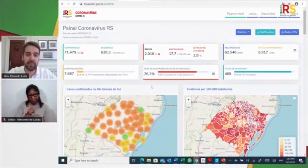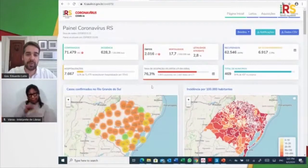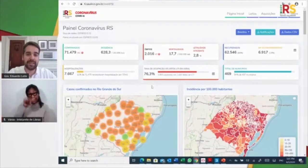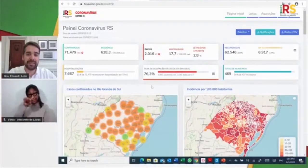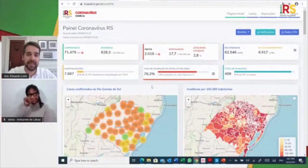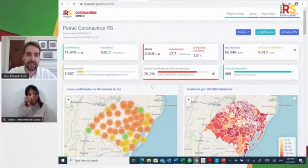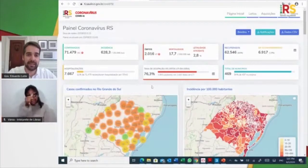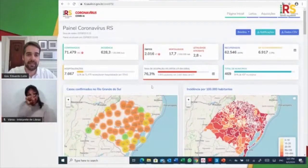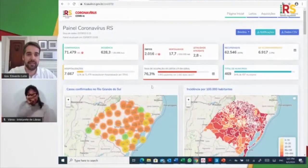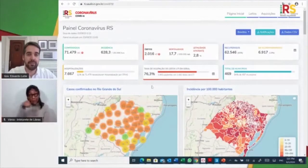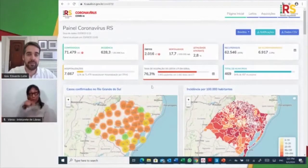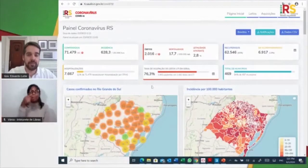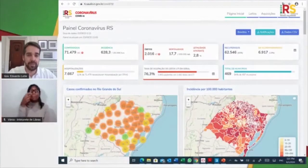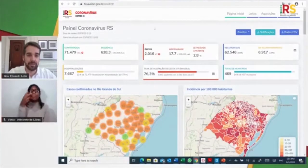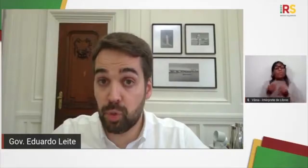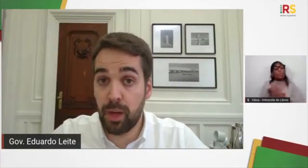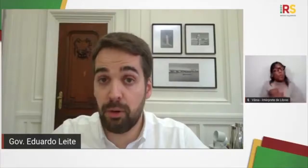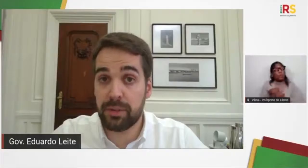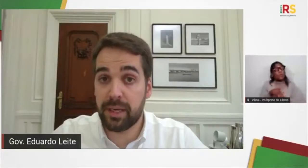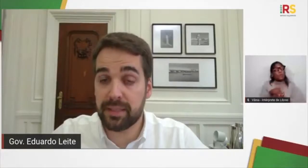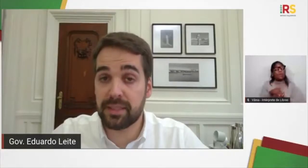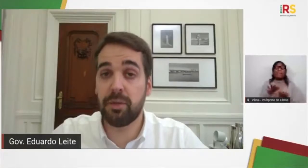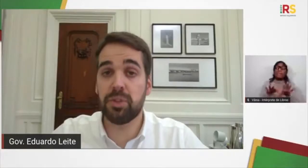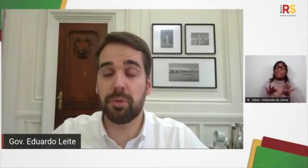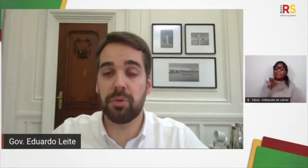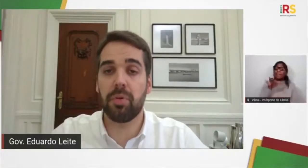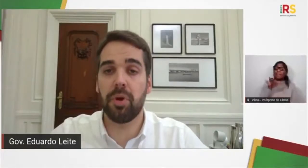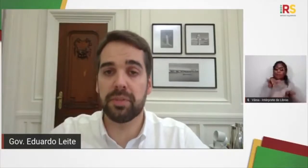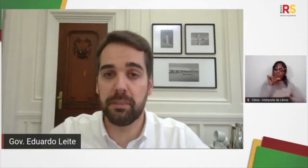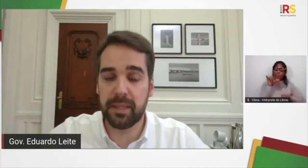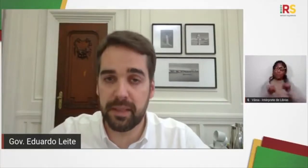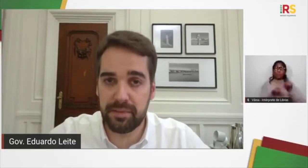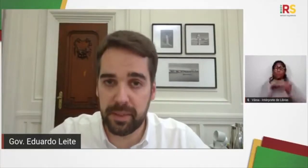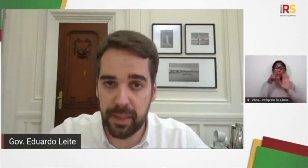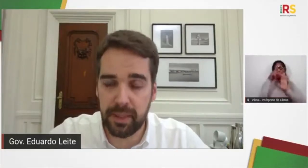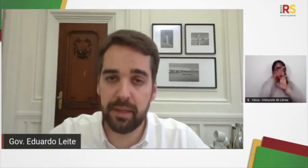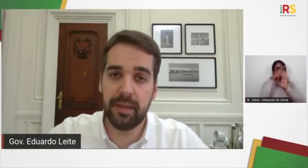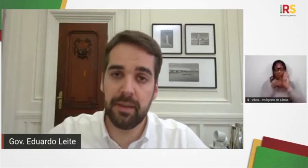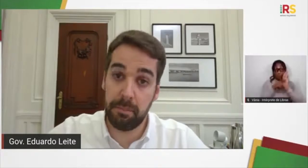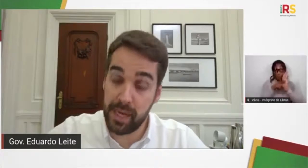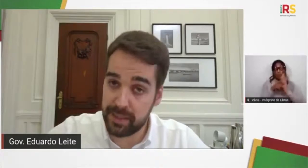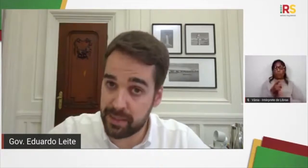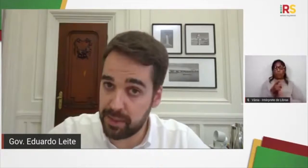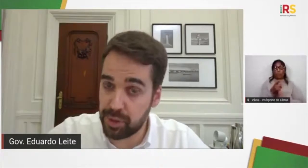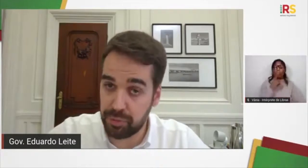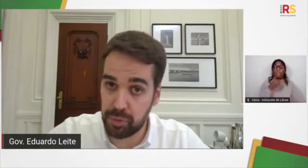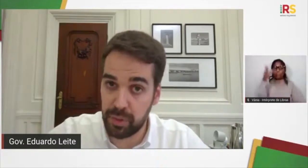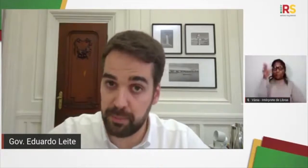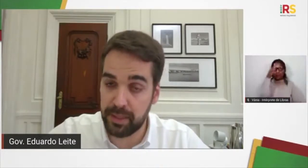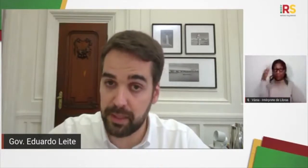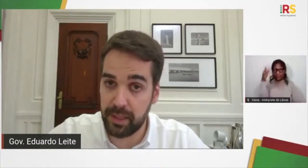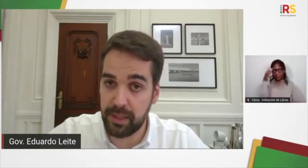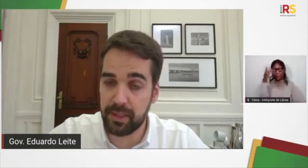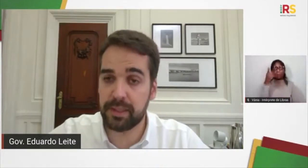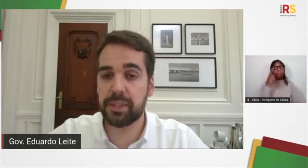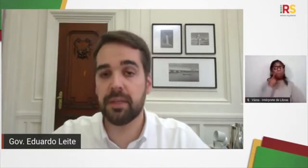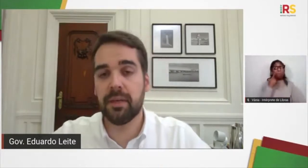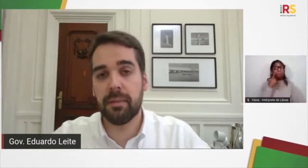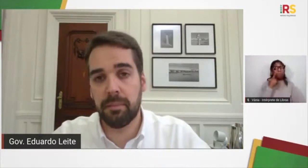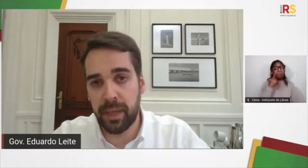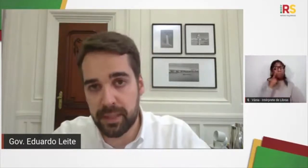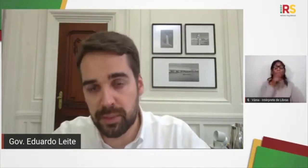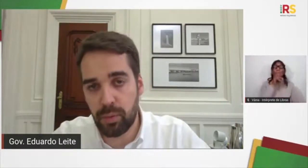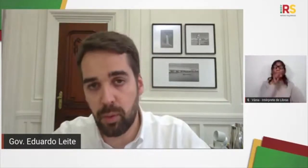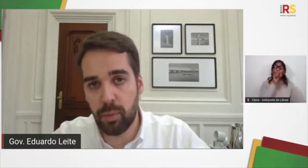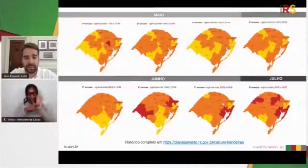,3% Durante a apresentação, o governador afirmou que há uma melhora nos indicadores sanitários Pois